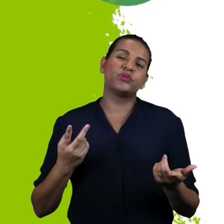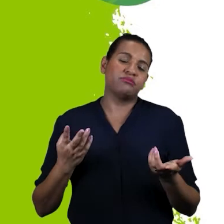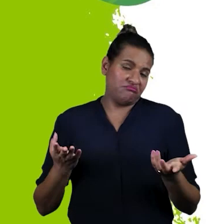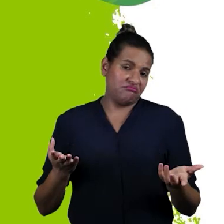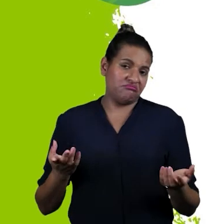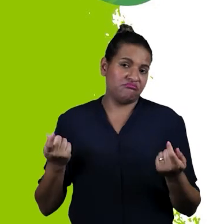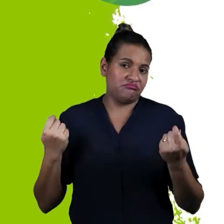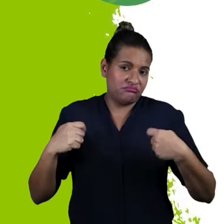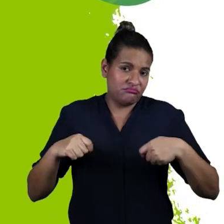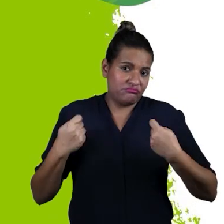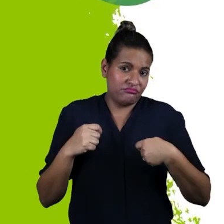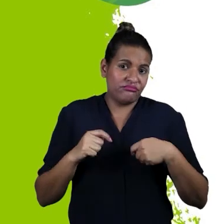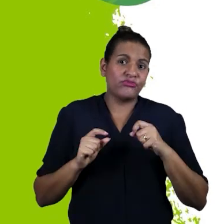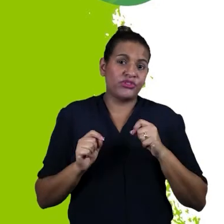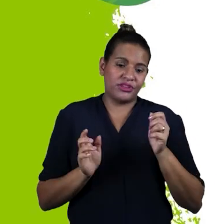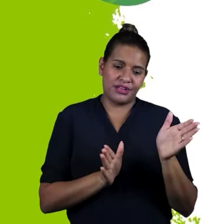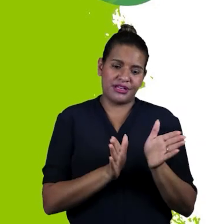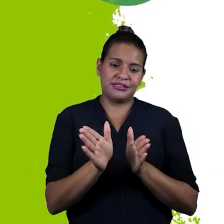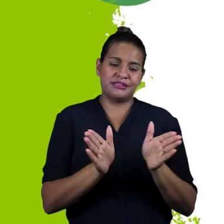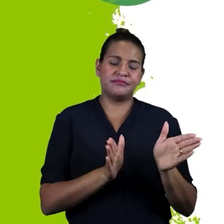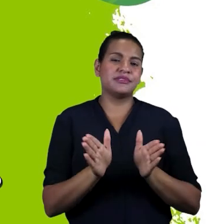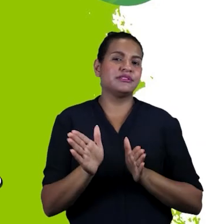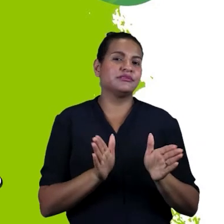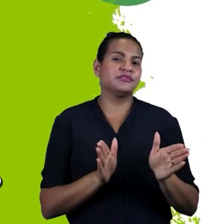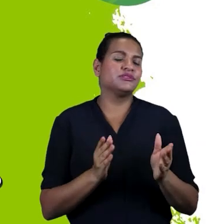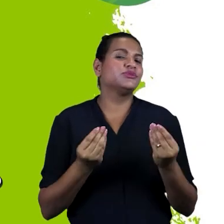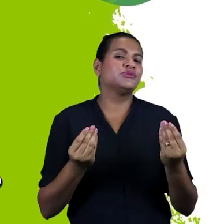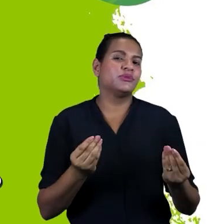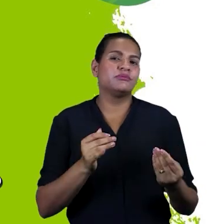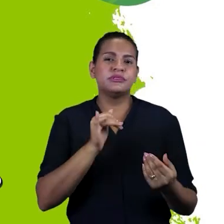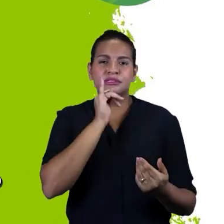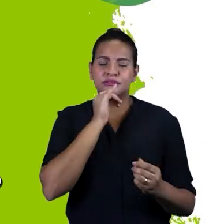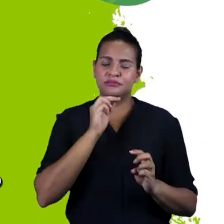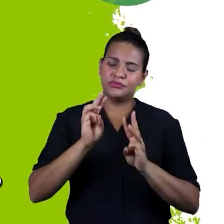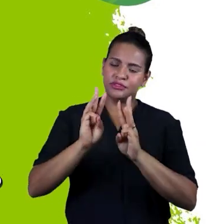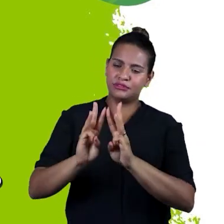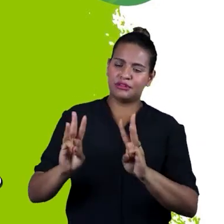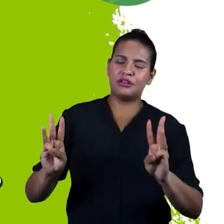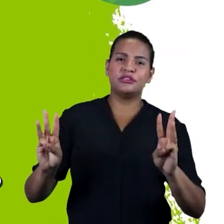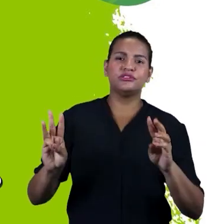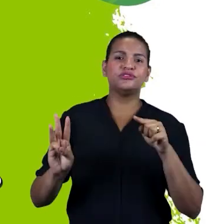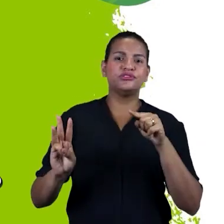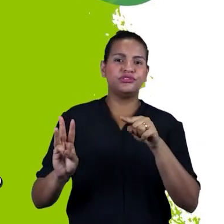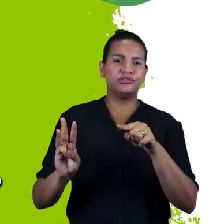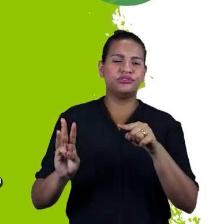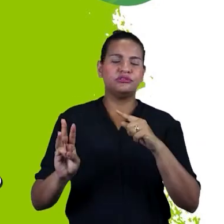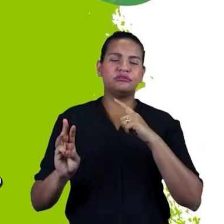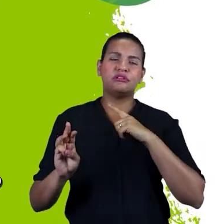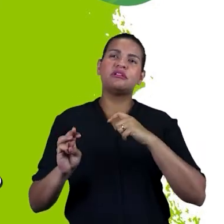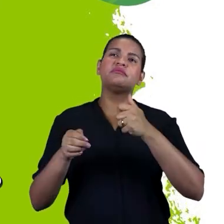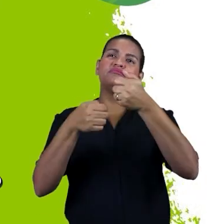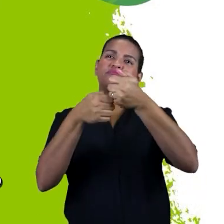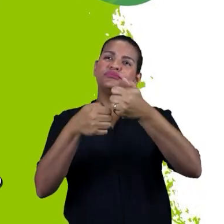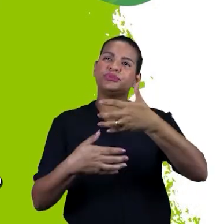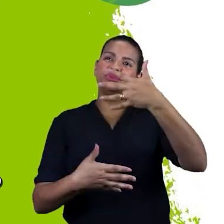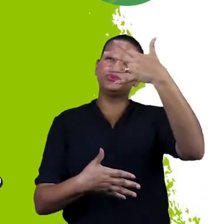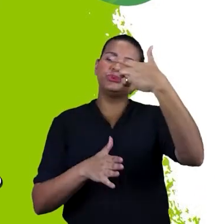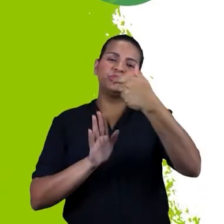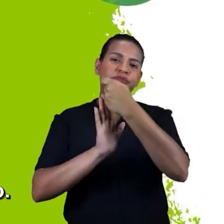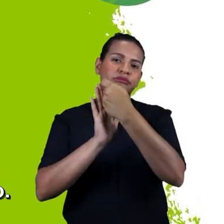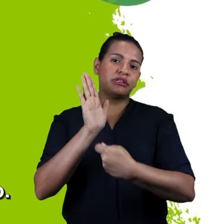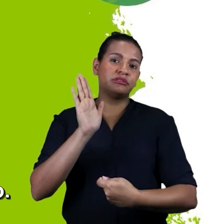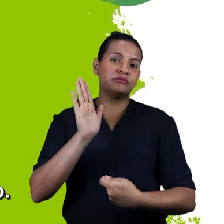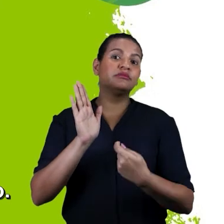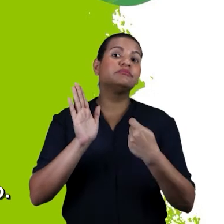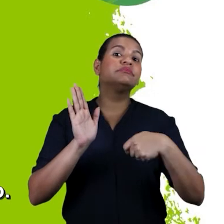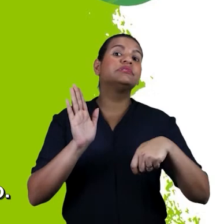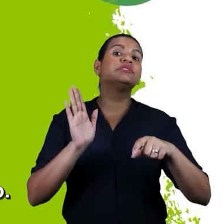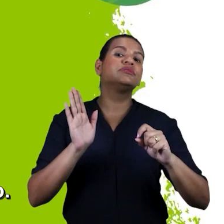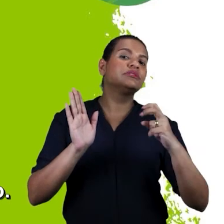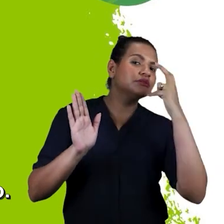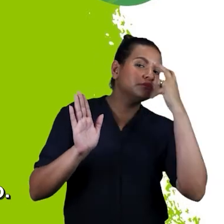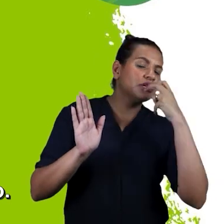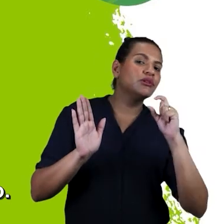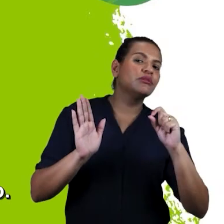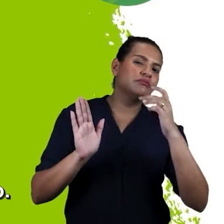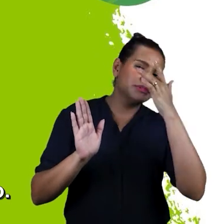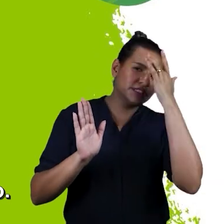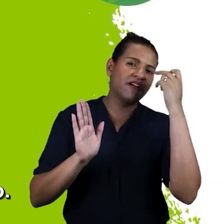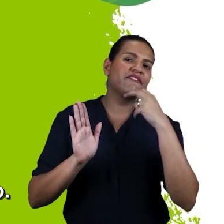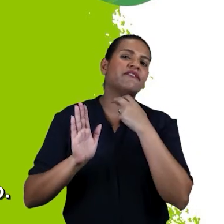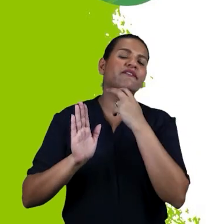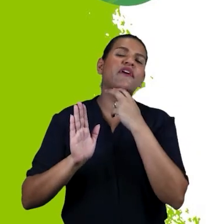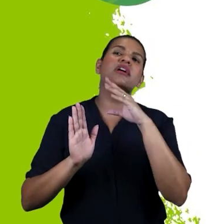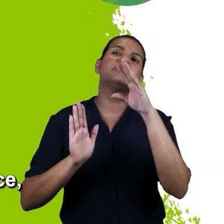é surda, enfim, e eles precisam de algum meio para ler o site para eles, né? Para ler o que está